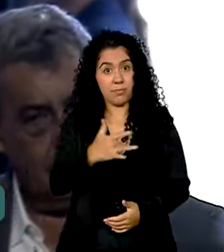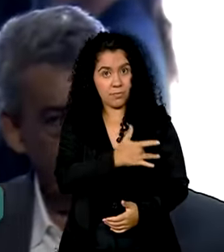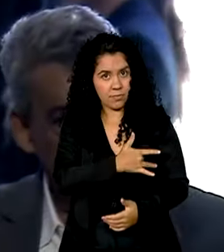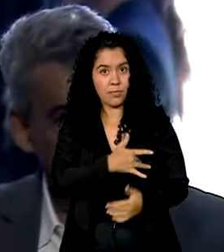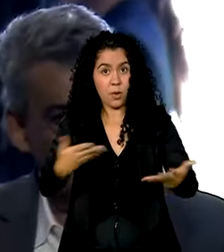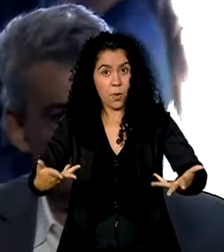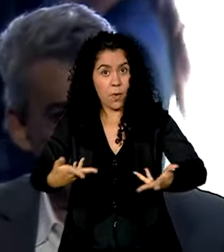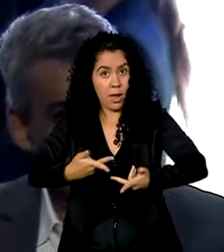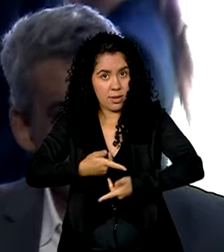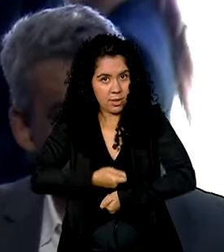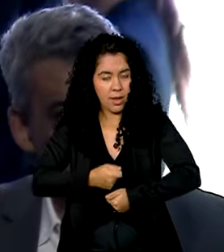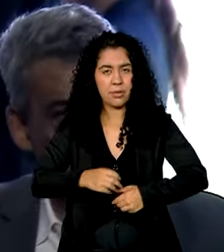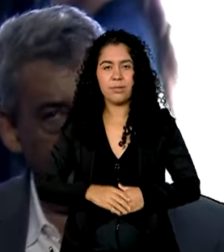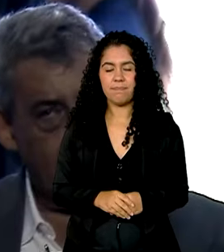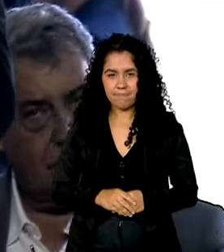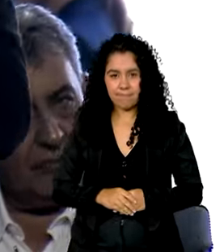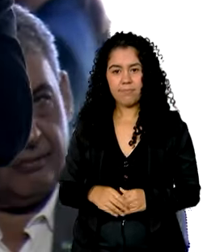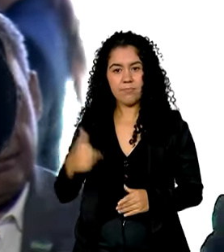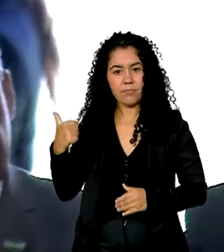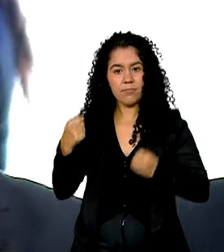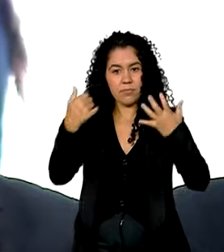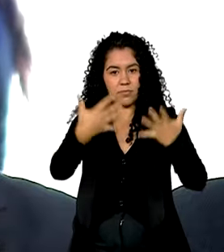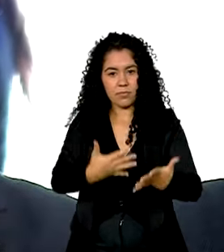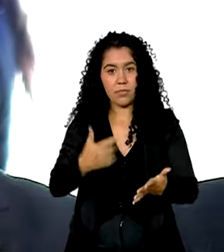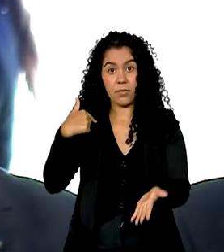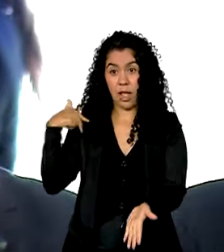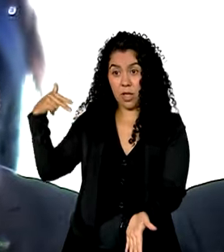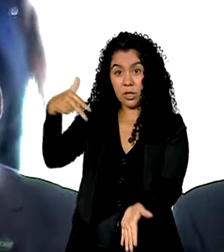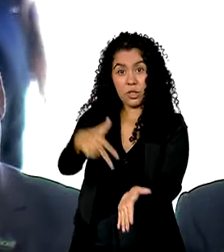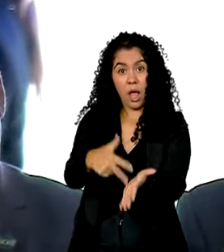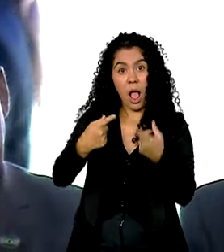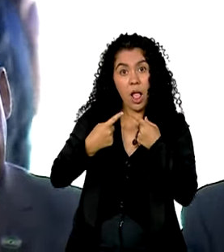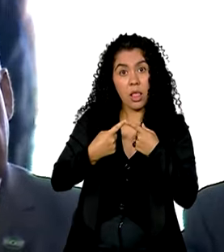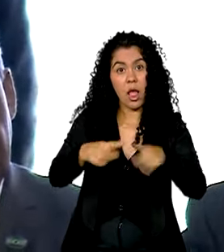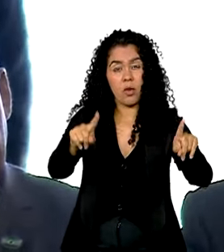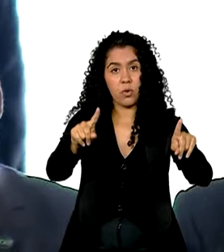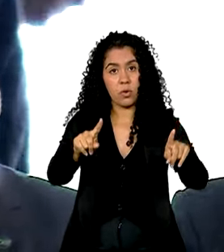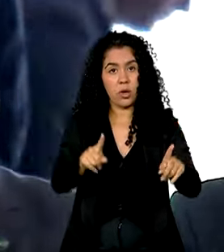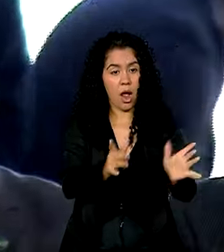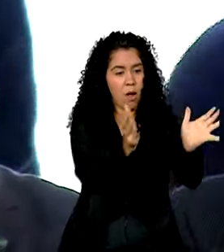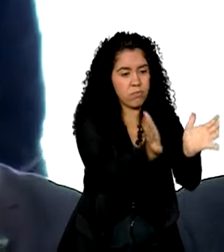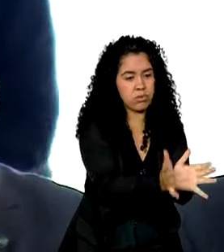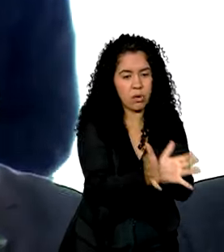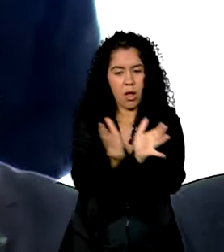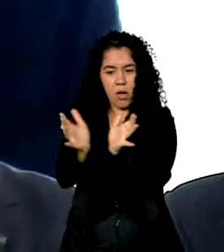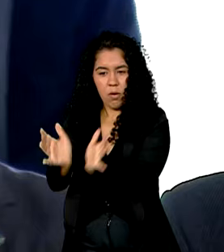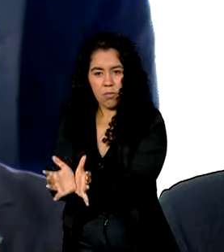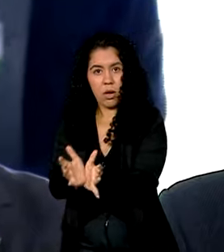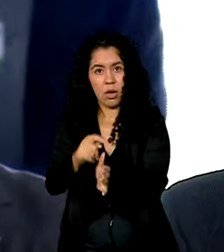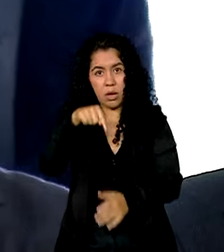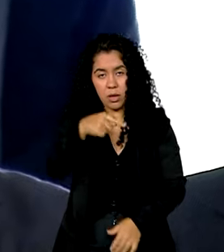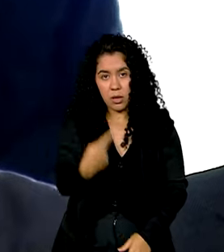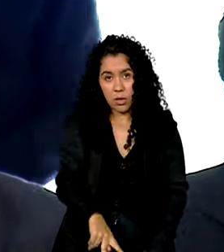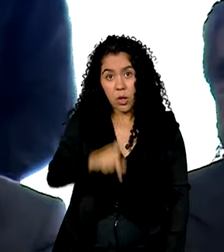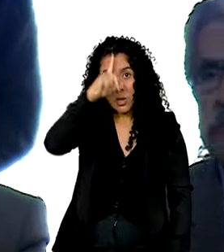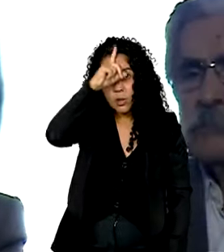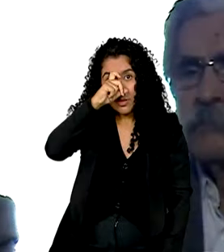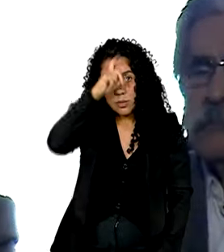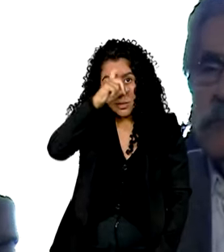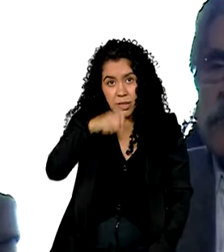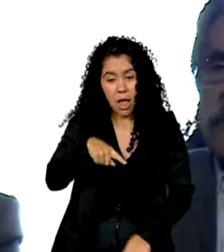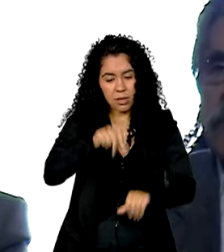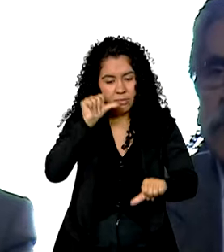Quando a gente veio inaugurar dois blocos de um hospital que transforma o